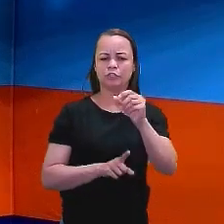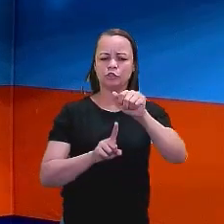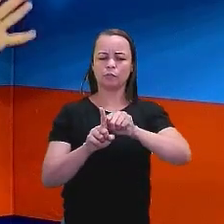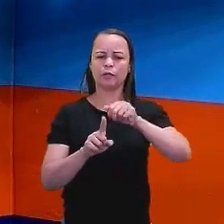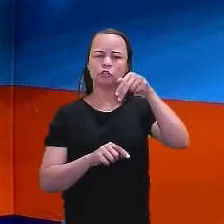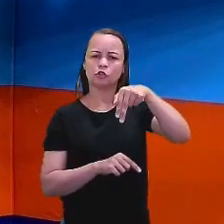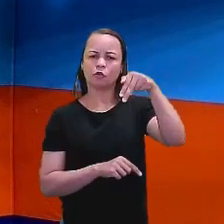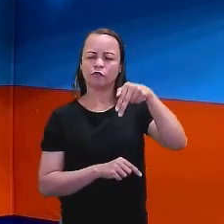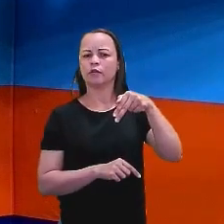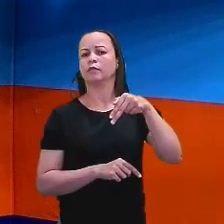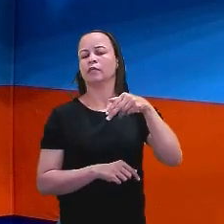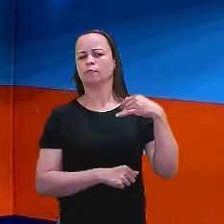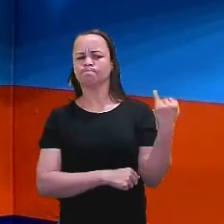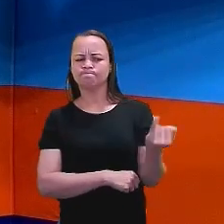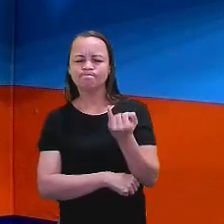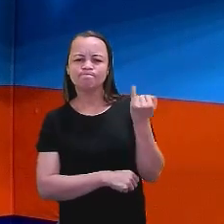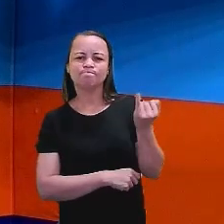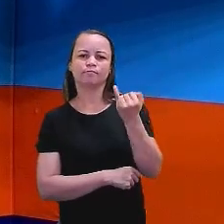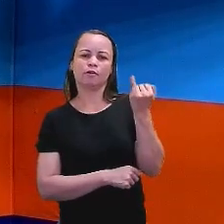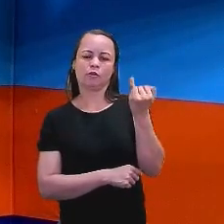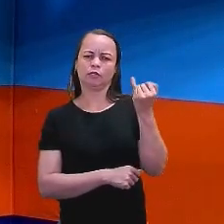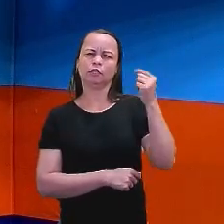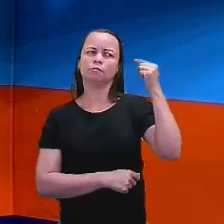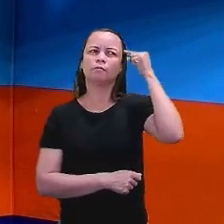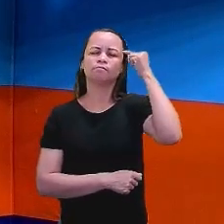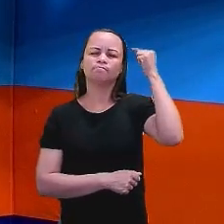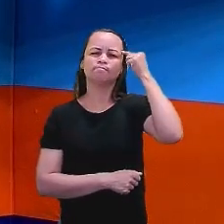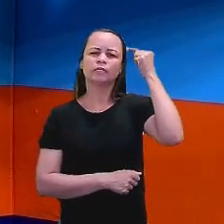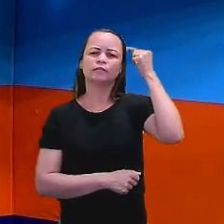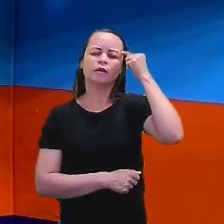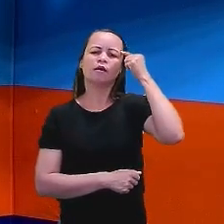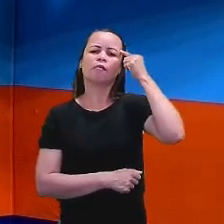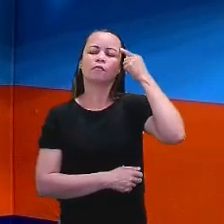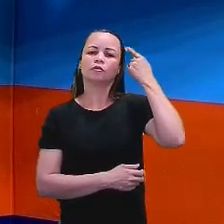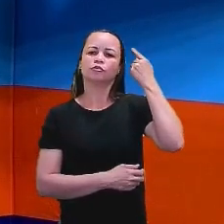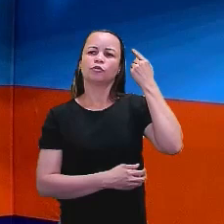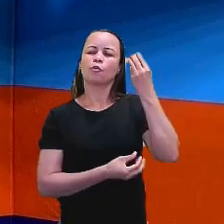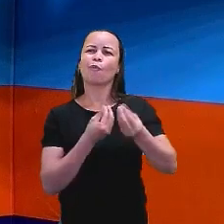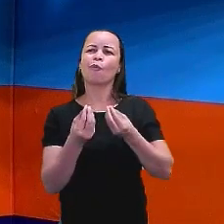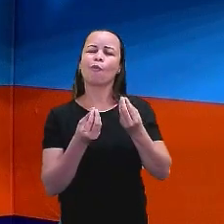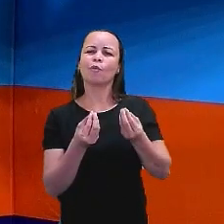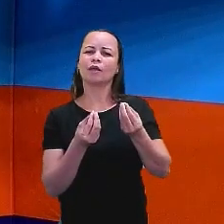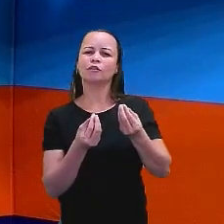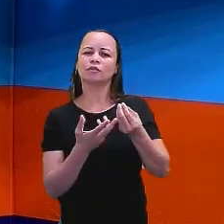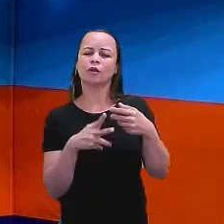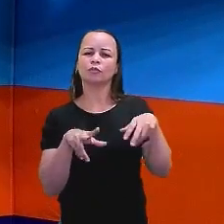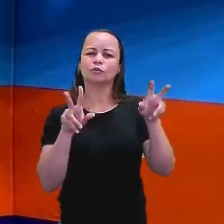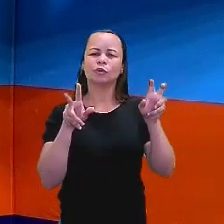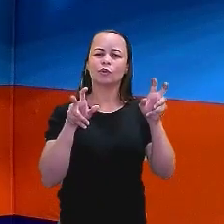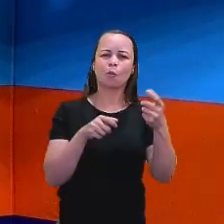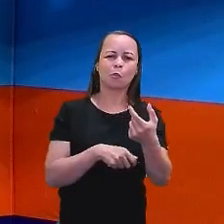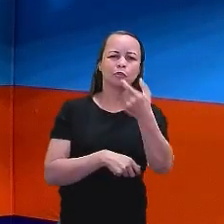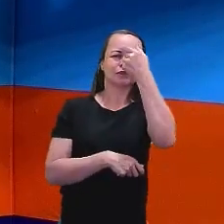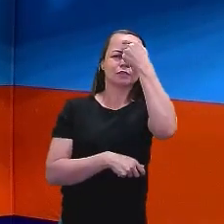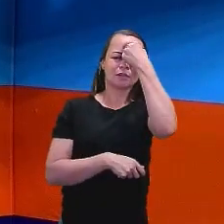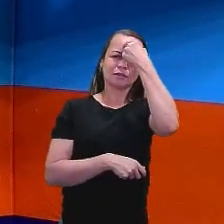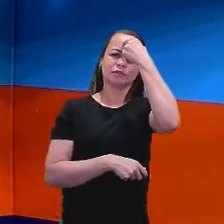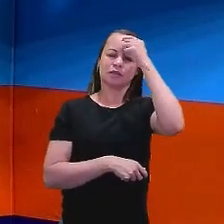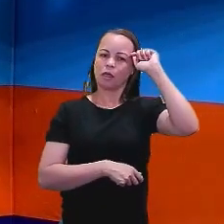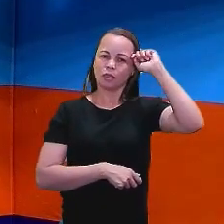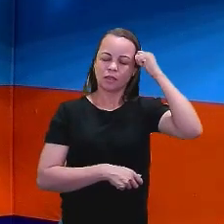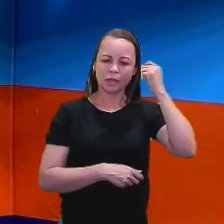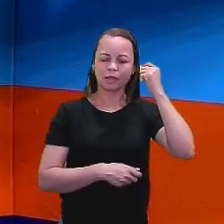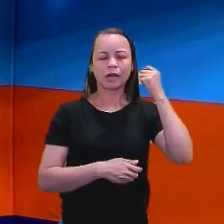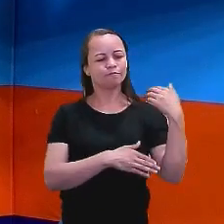é essencial para pensarmos como a questão da consciência negra ela vai ser instituída, porque